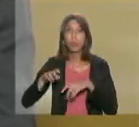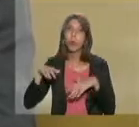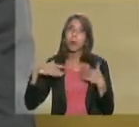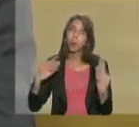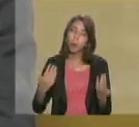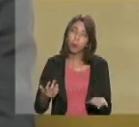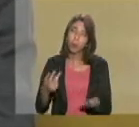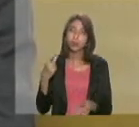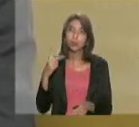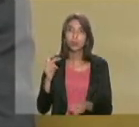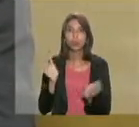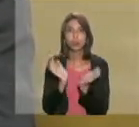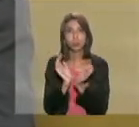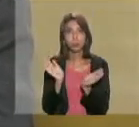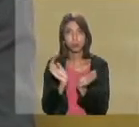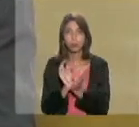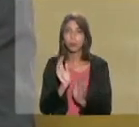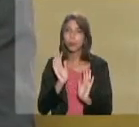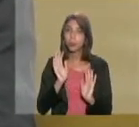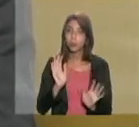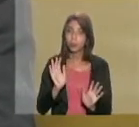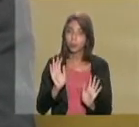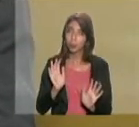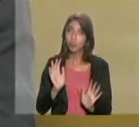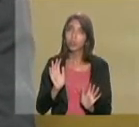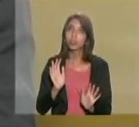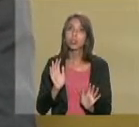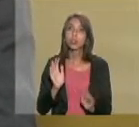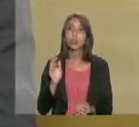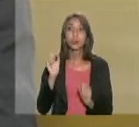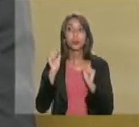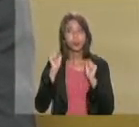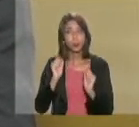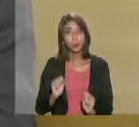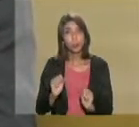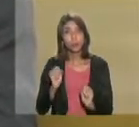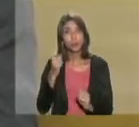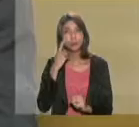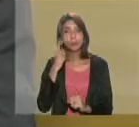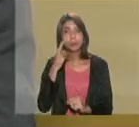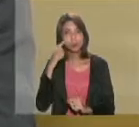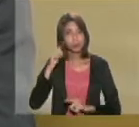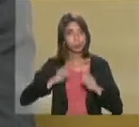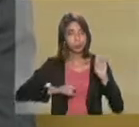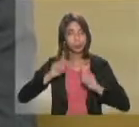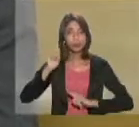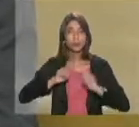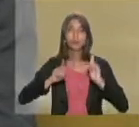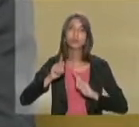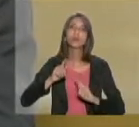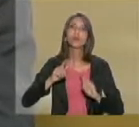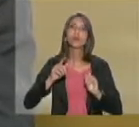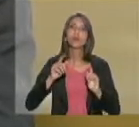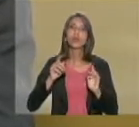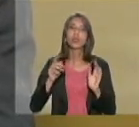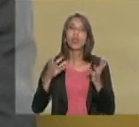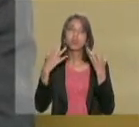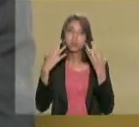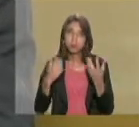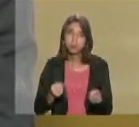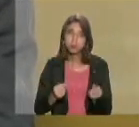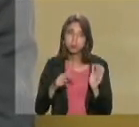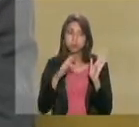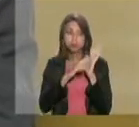um consórcio, né, mas de concessionários, possa, na licitação, cumprir as